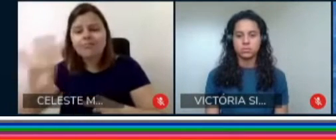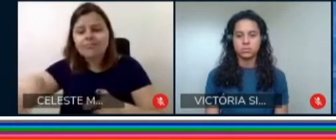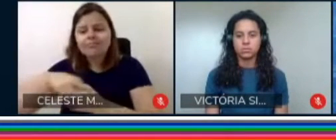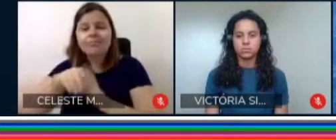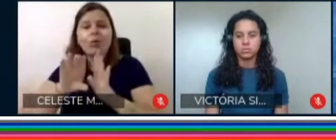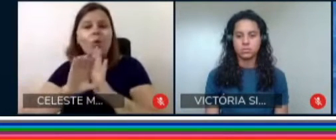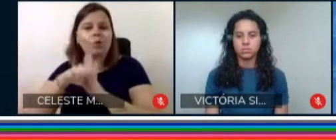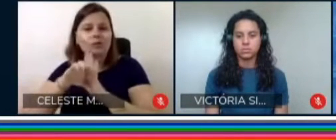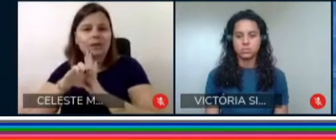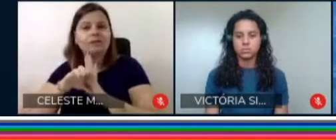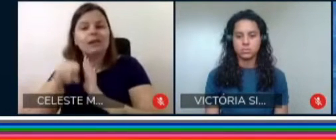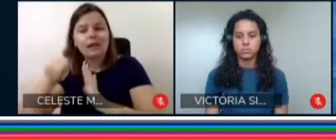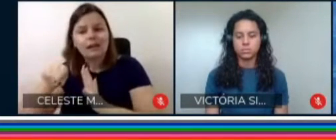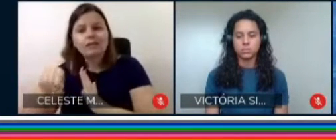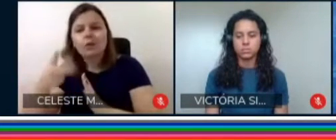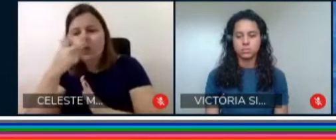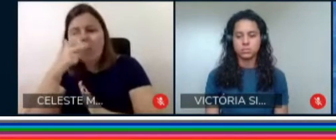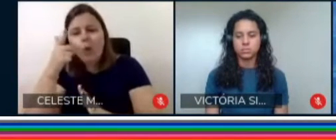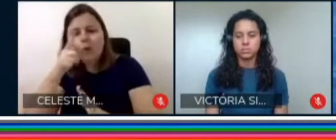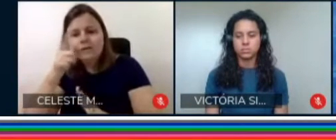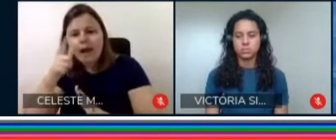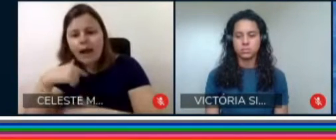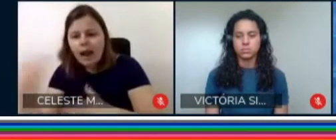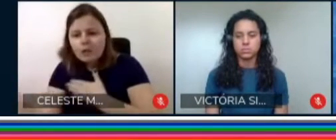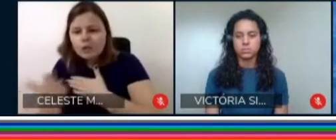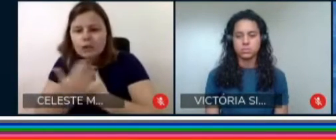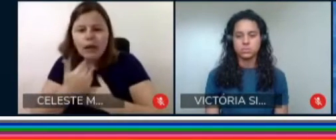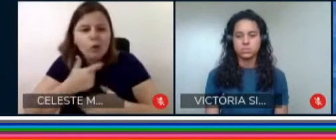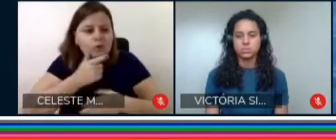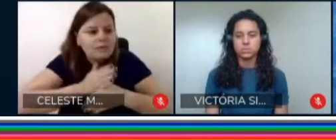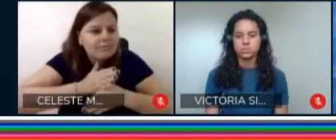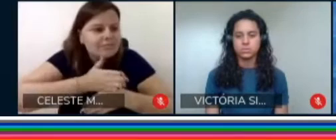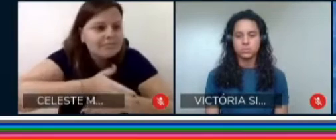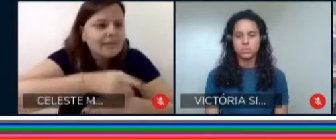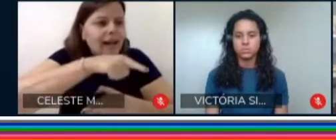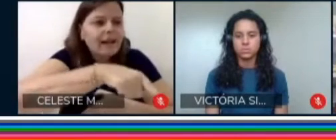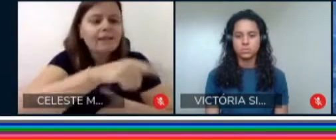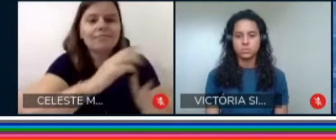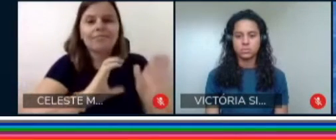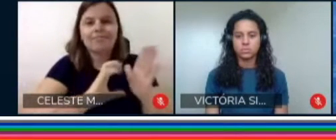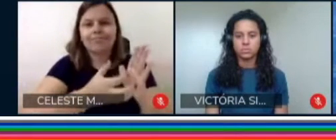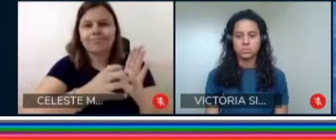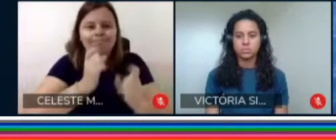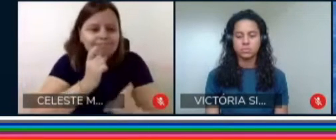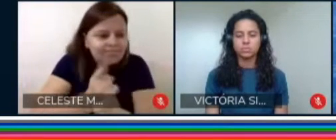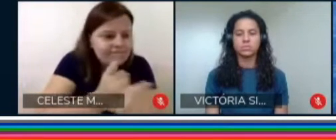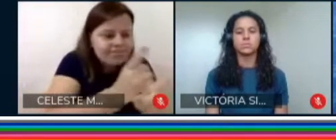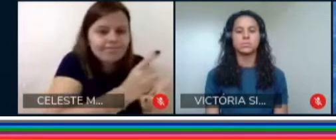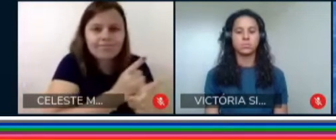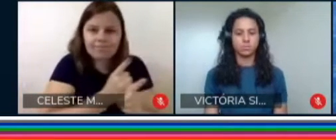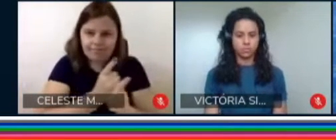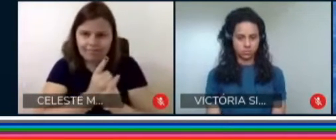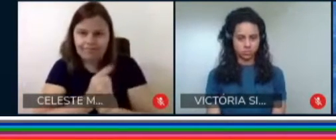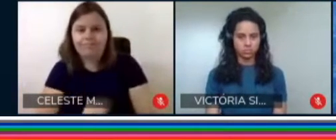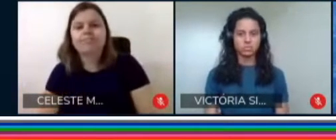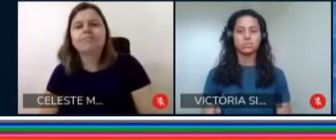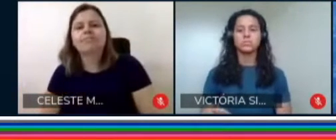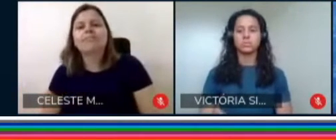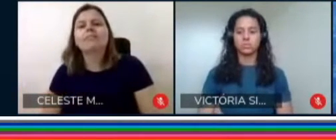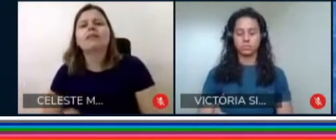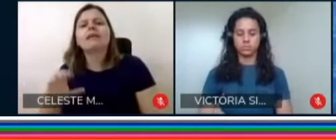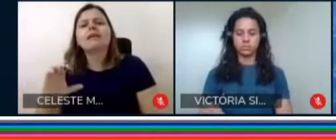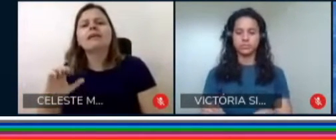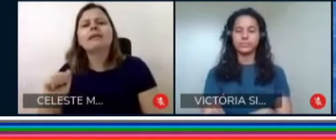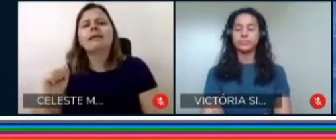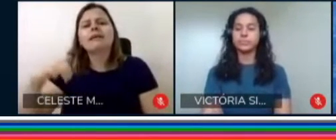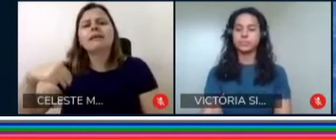que me faz ter acesso ao que está lá dentro da caixinha da base de dados, né? Os campos, né, dentro da estratégia de busca.